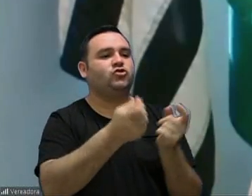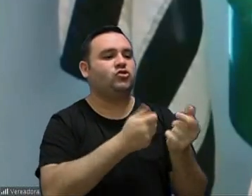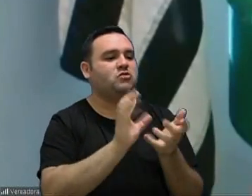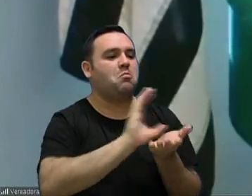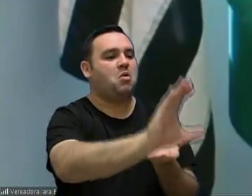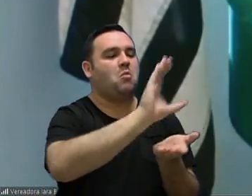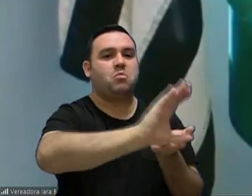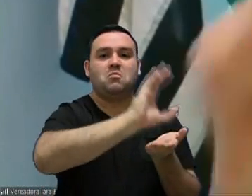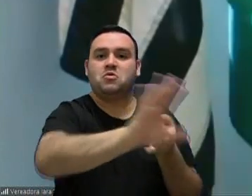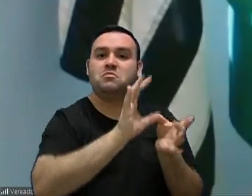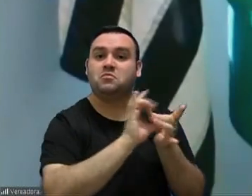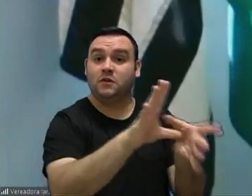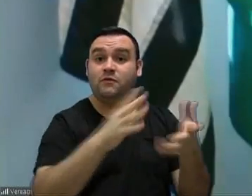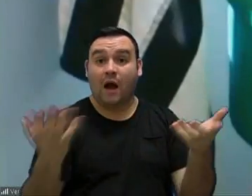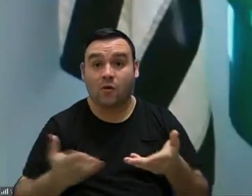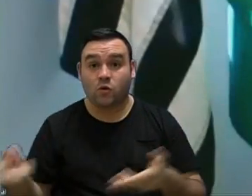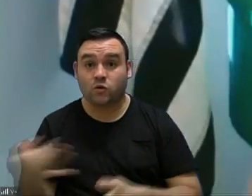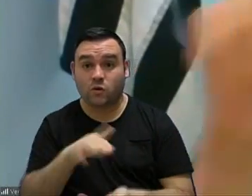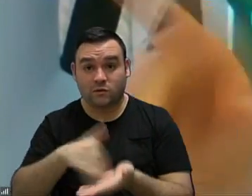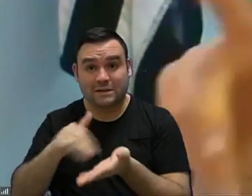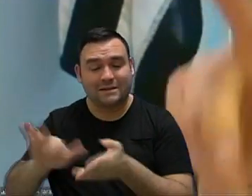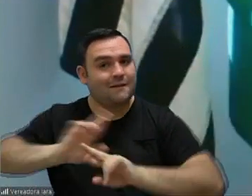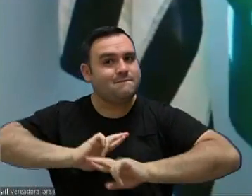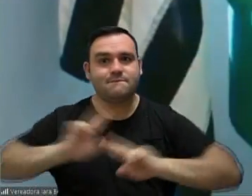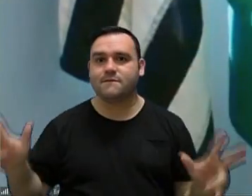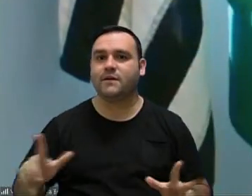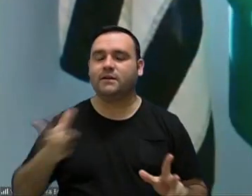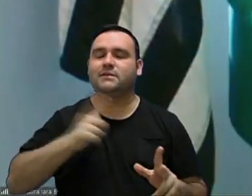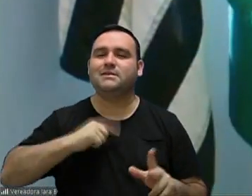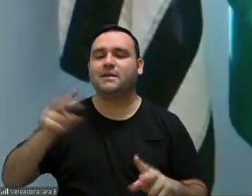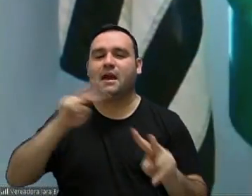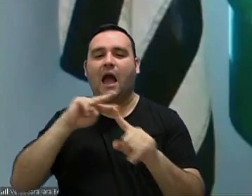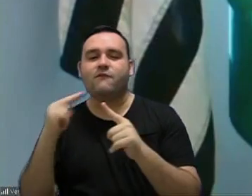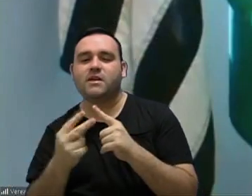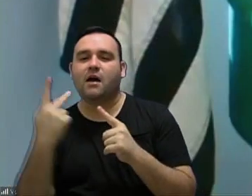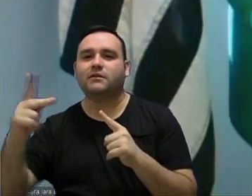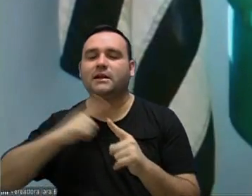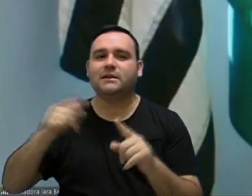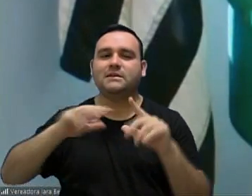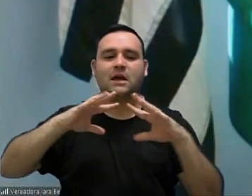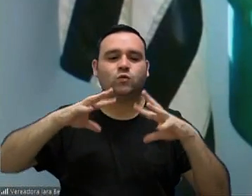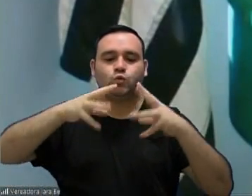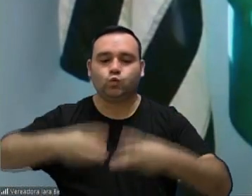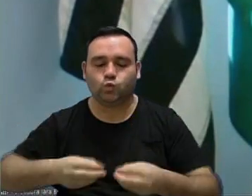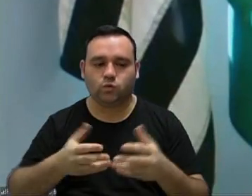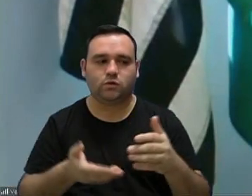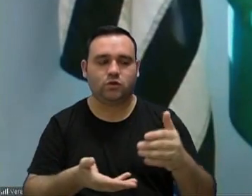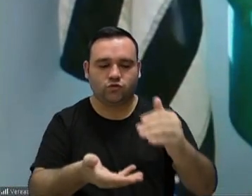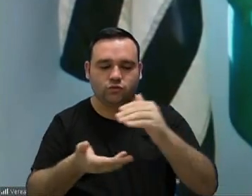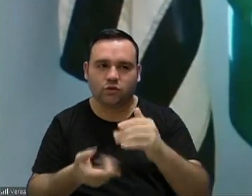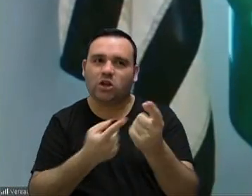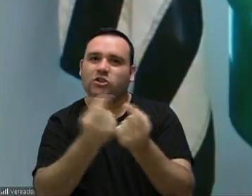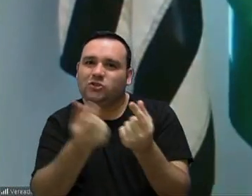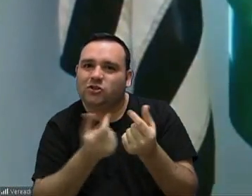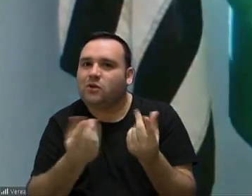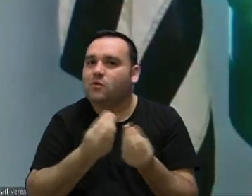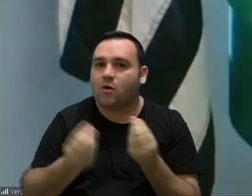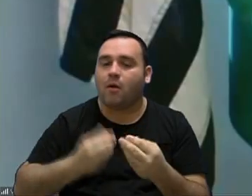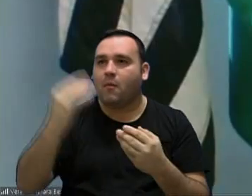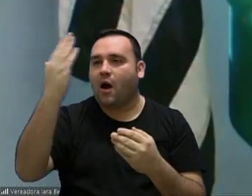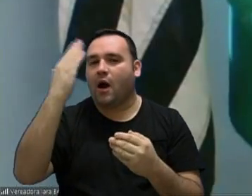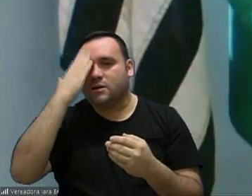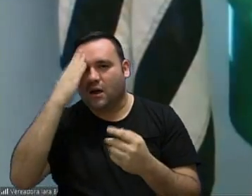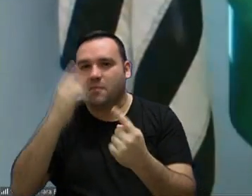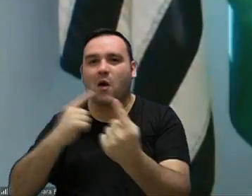isso que ele nos dizia. Esse secretário coloca que ele tem uma visão do todo do orçamento, bem mais interessante e mais fácil